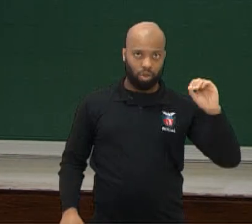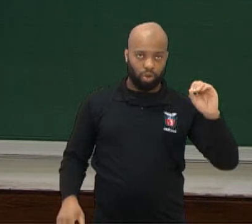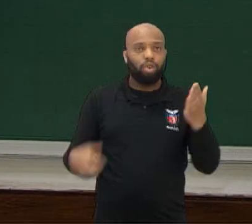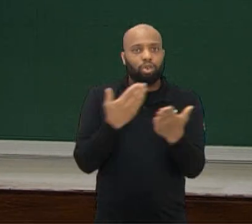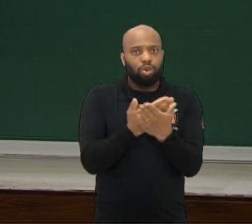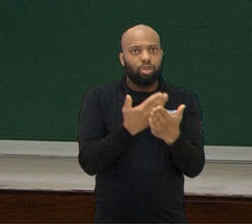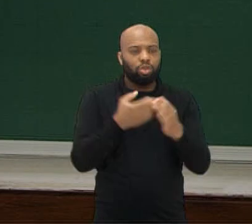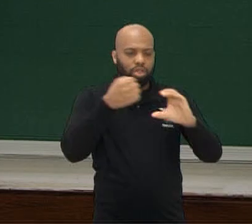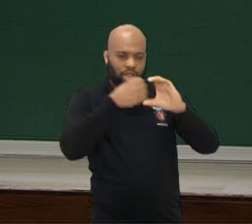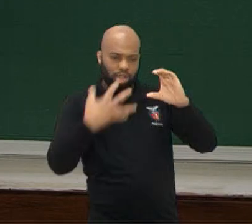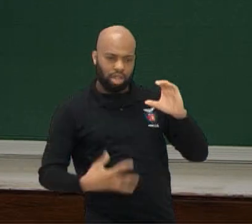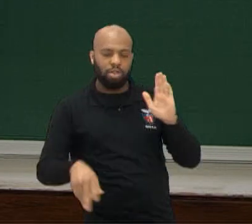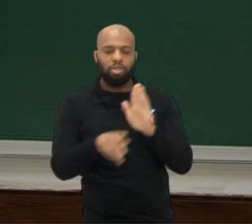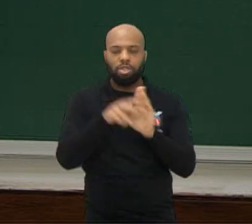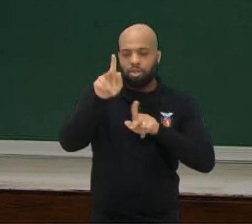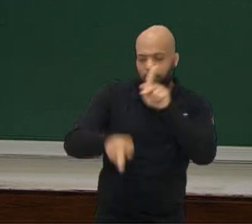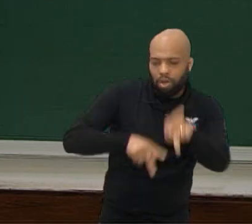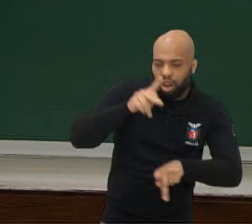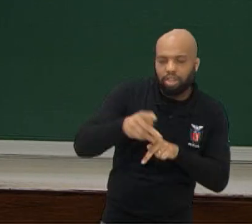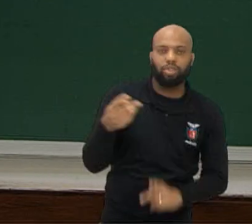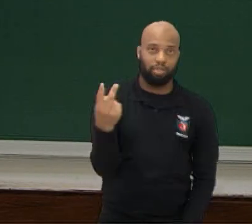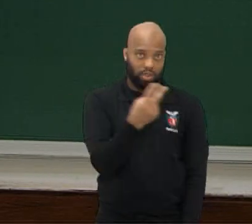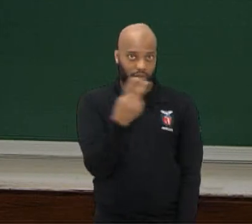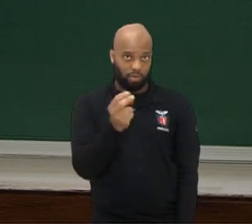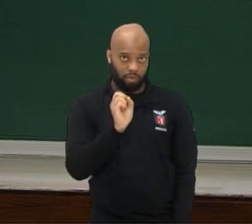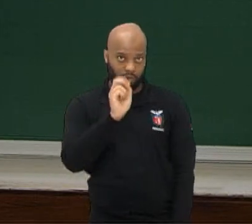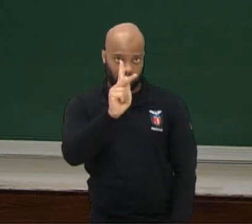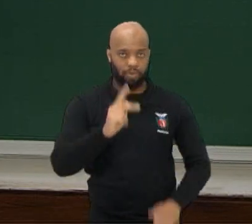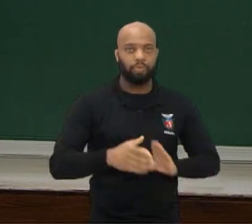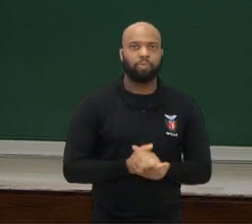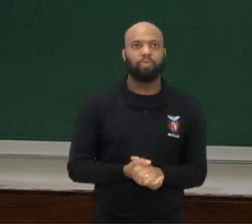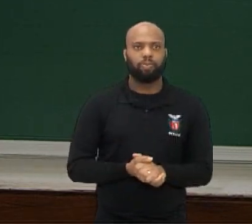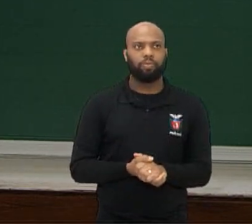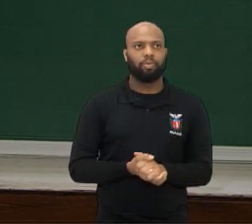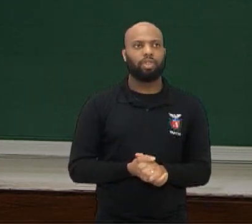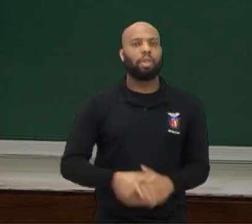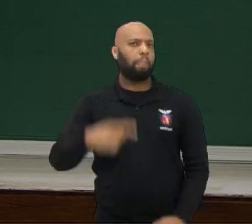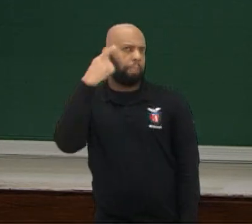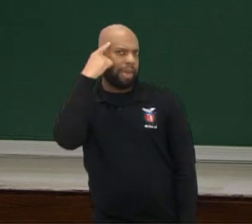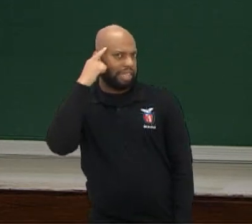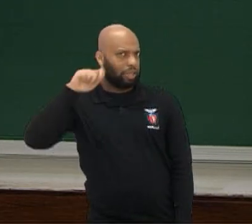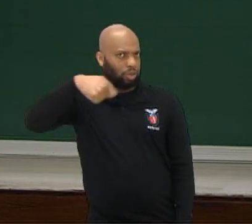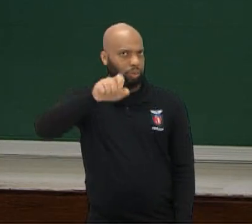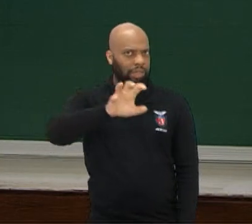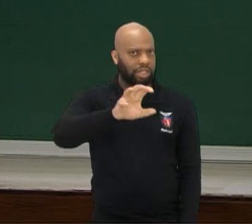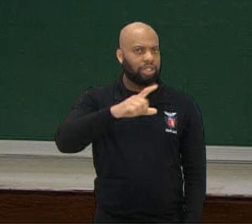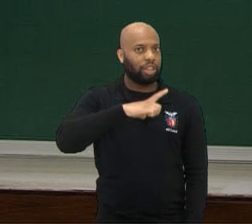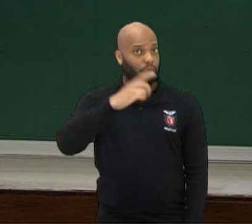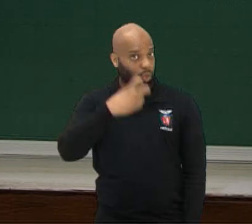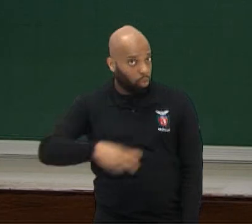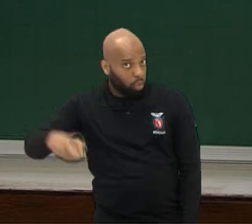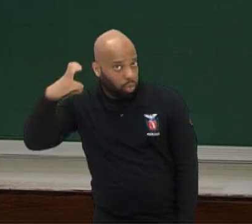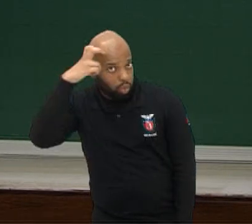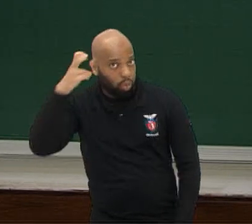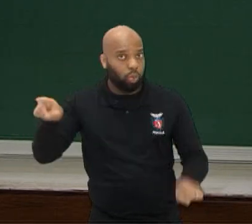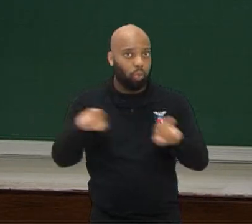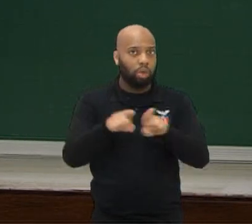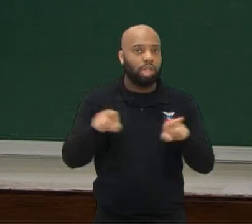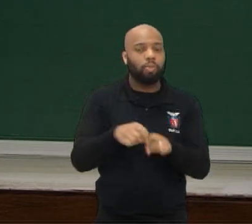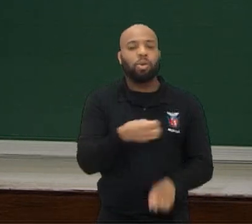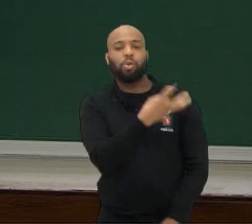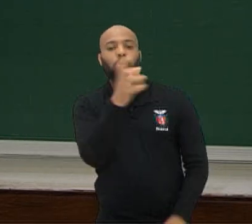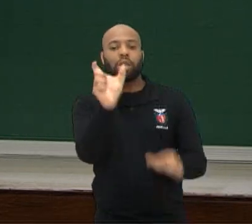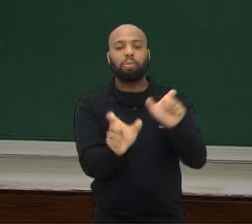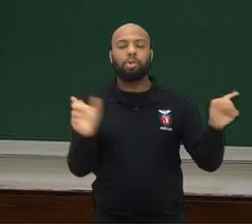ali, características populacionais das duas, certo? Pensando ali na questão cultural, demográfica e